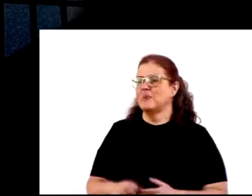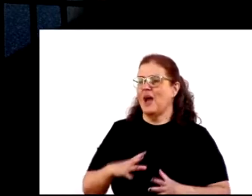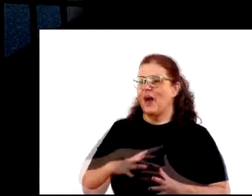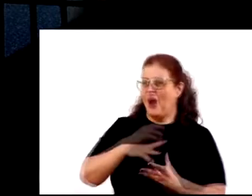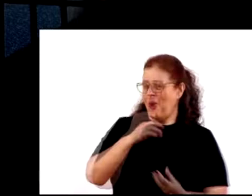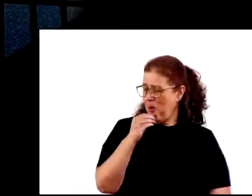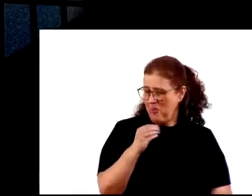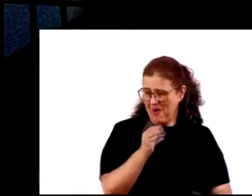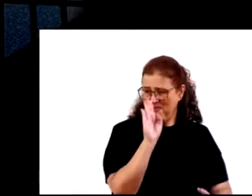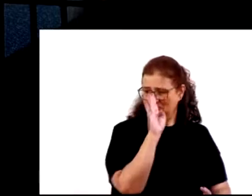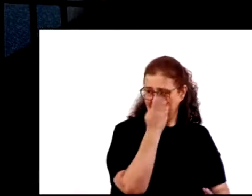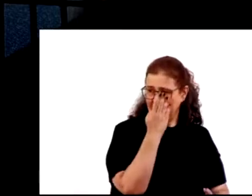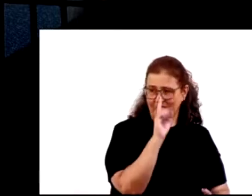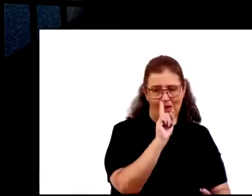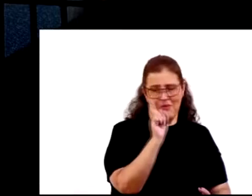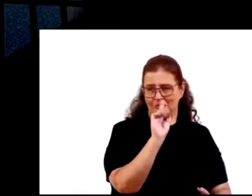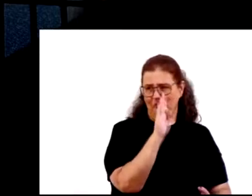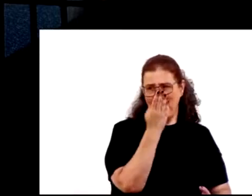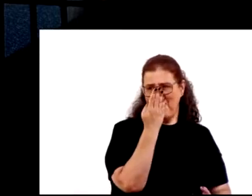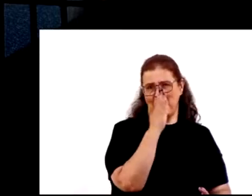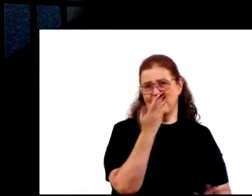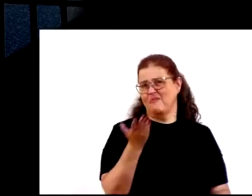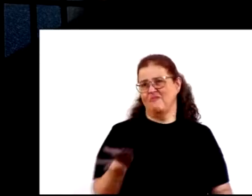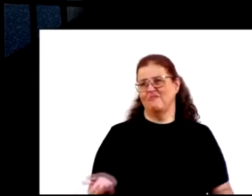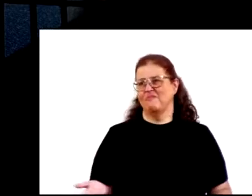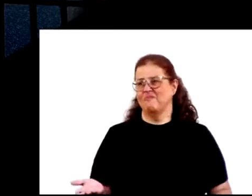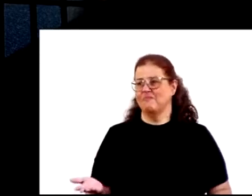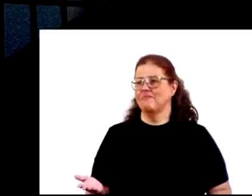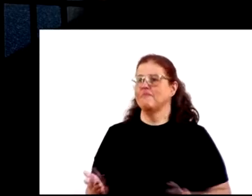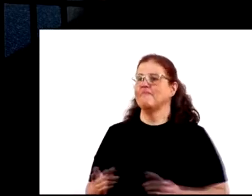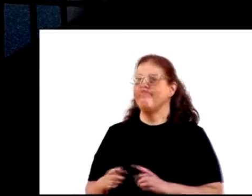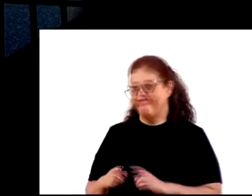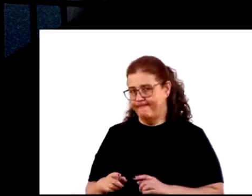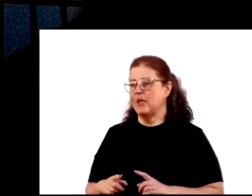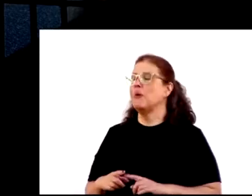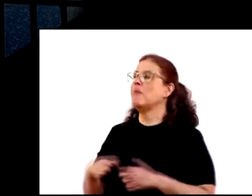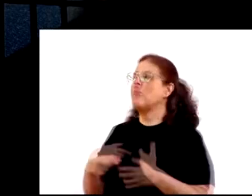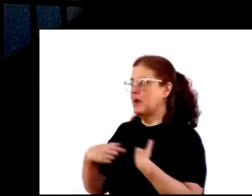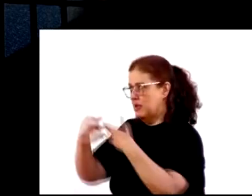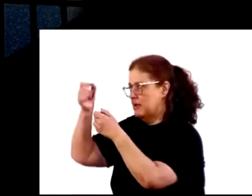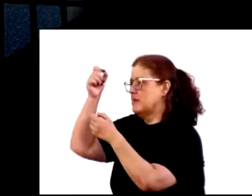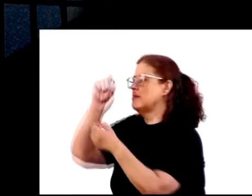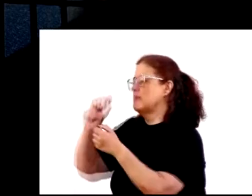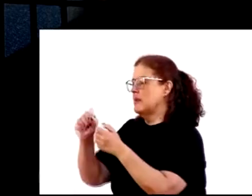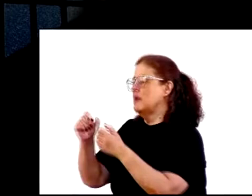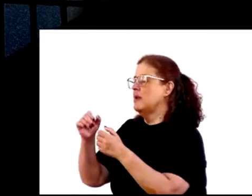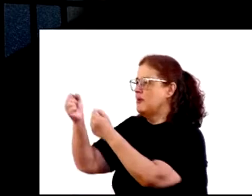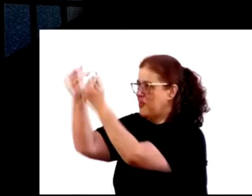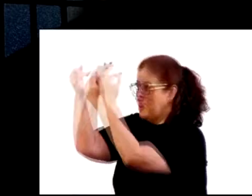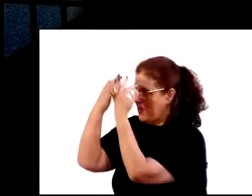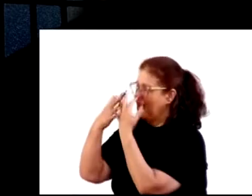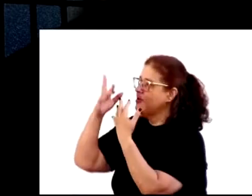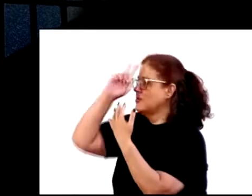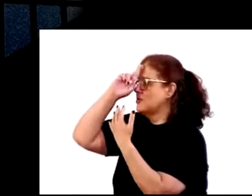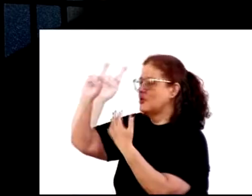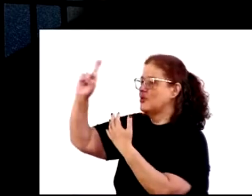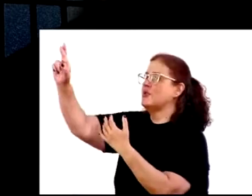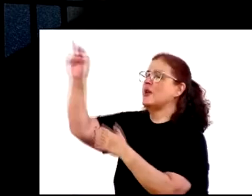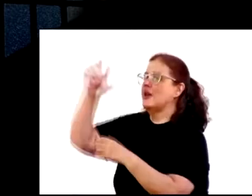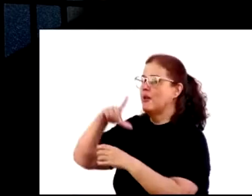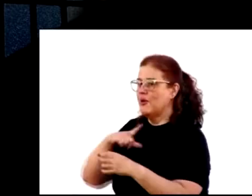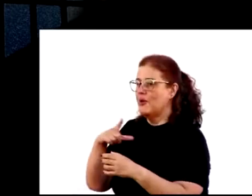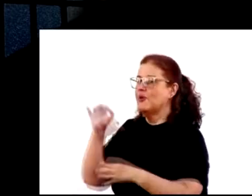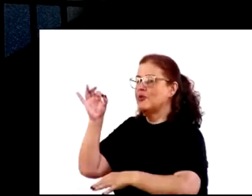sua alma à falsidade, nem jura dolosamente. Este obterá do Senhor a bênção e a justiça do Deus da